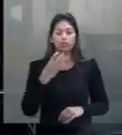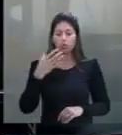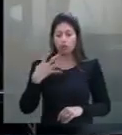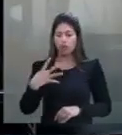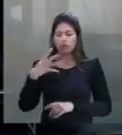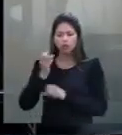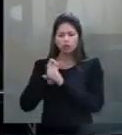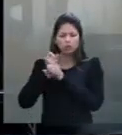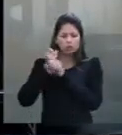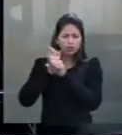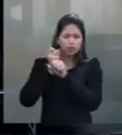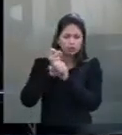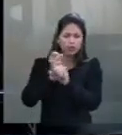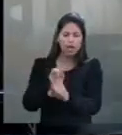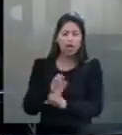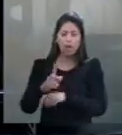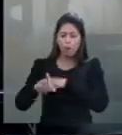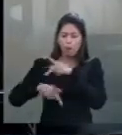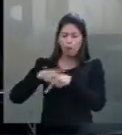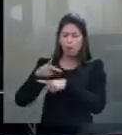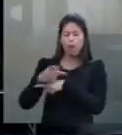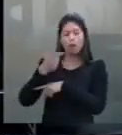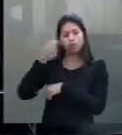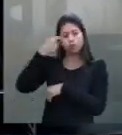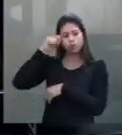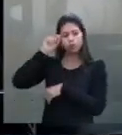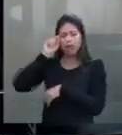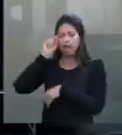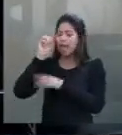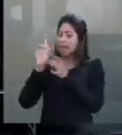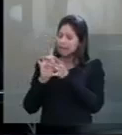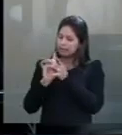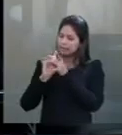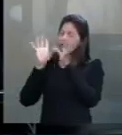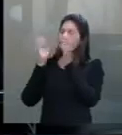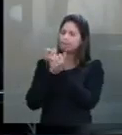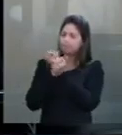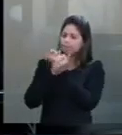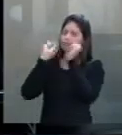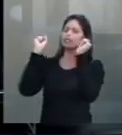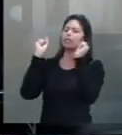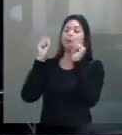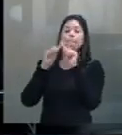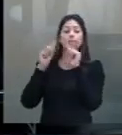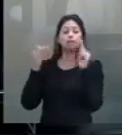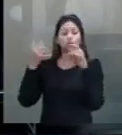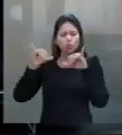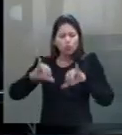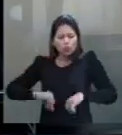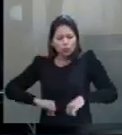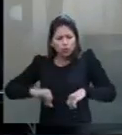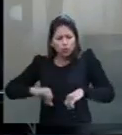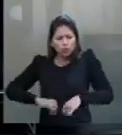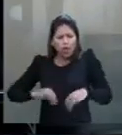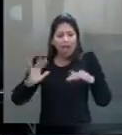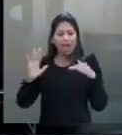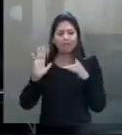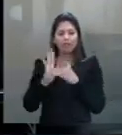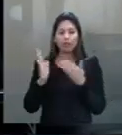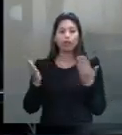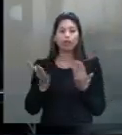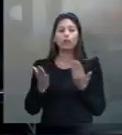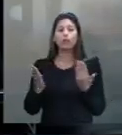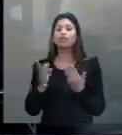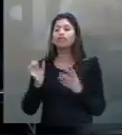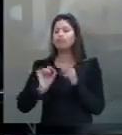povo negro era, entre aspas, eu repito aqui, libertado. Sofre até hoje uma abolição